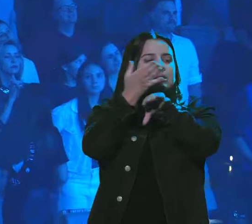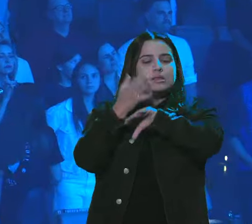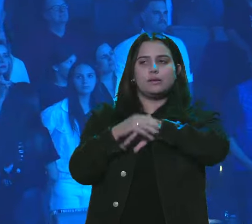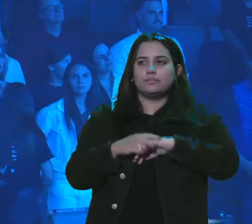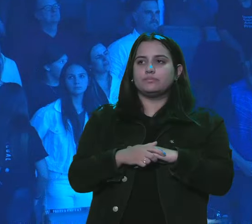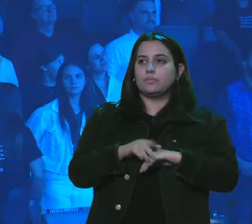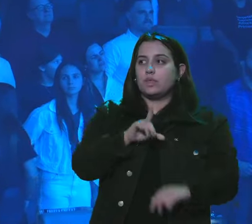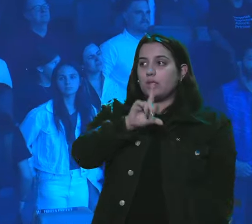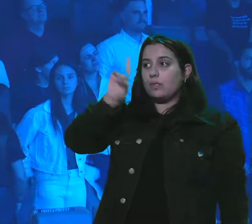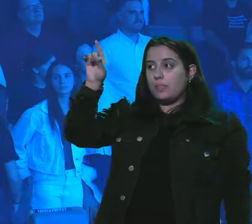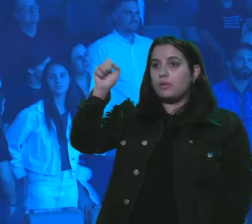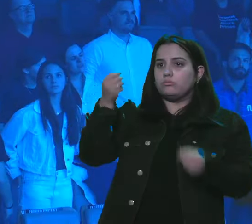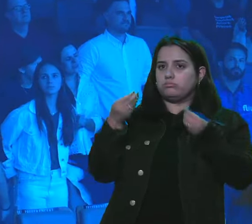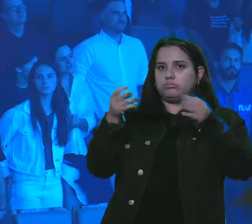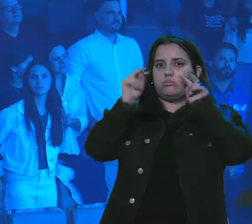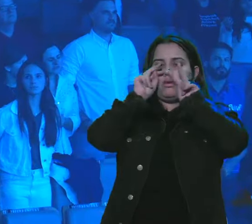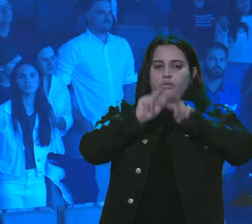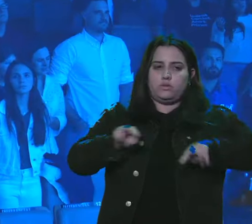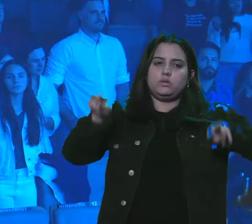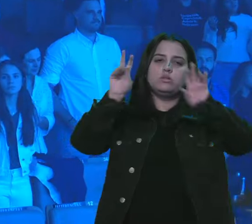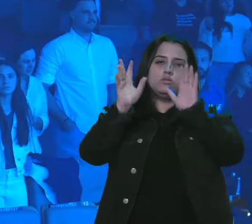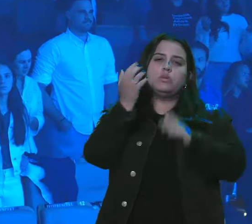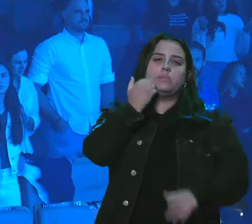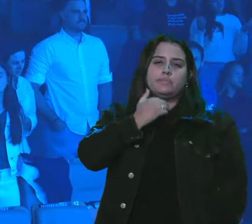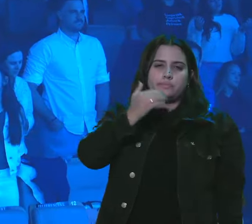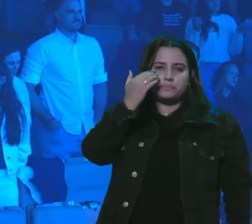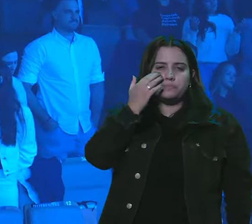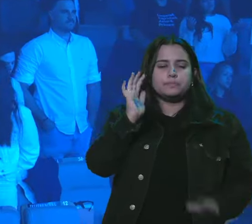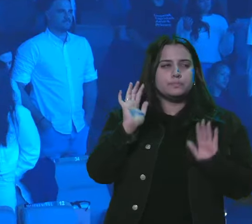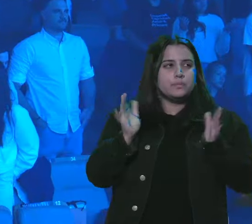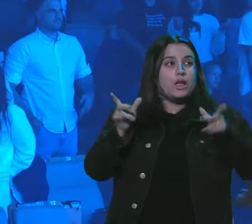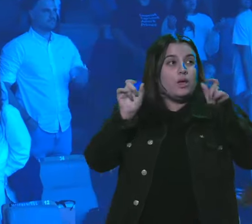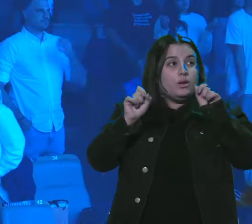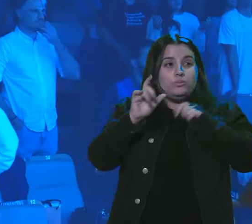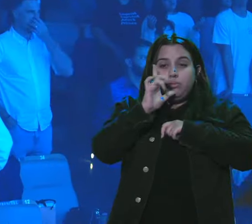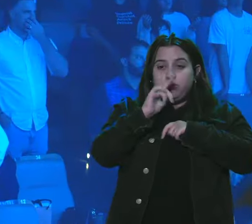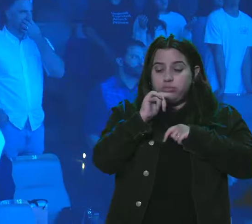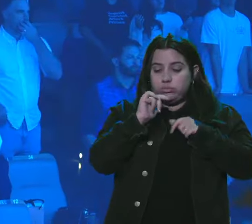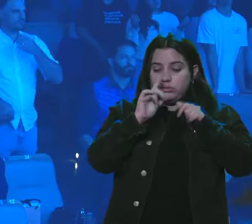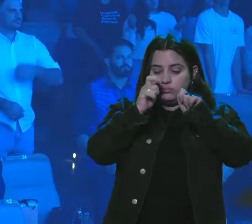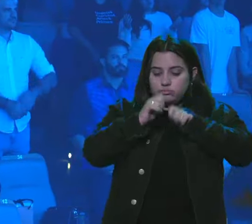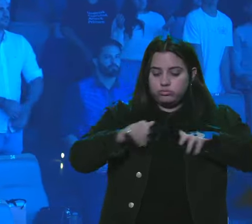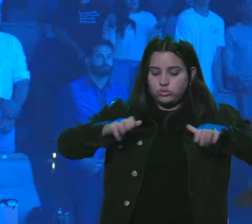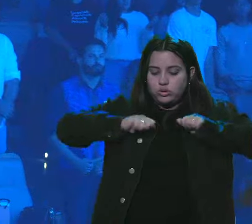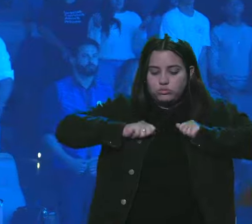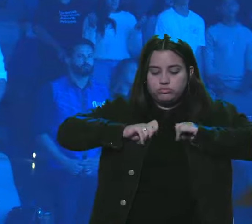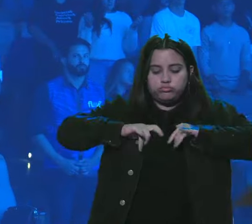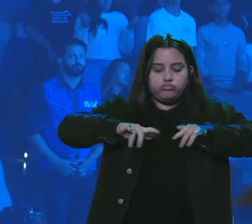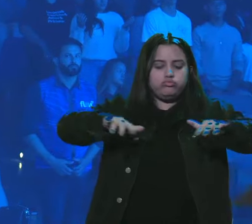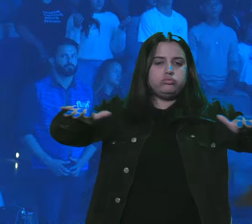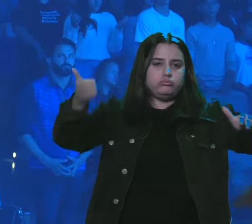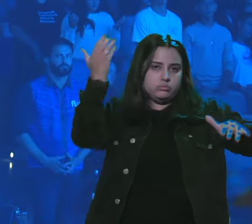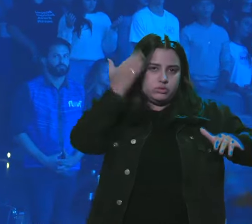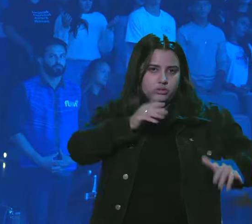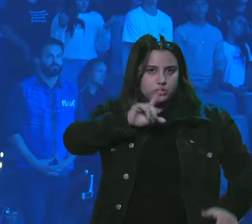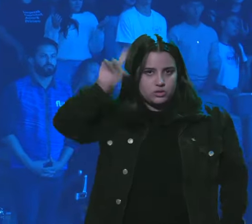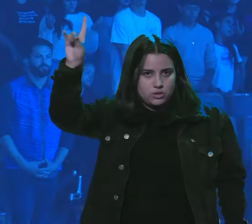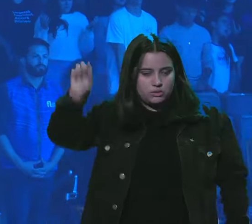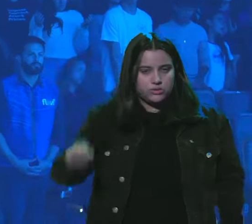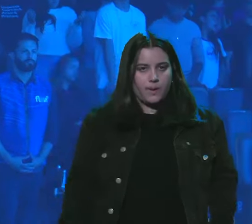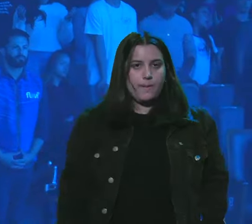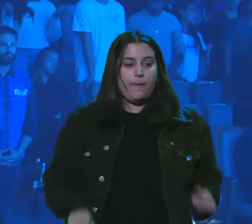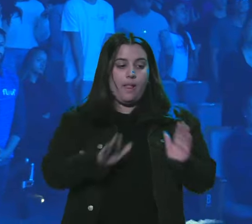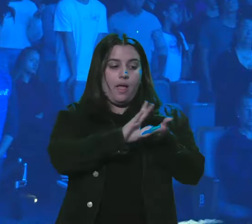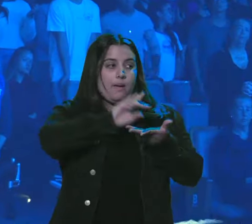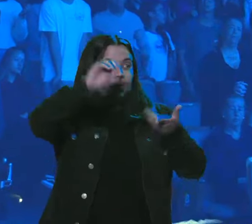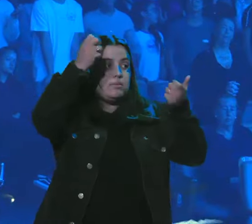Deus deu uma visão para este ministério, que é o rio da presença de Deus passando pela nossa cidade. A Bíblia